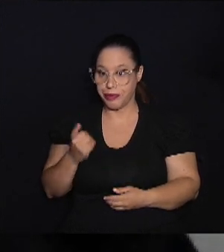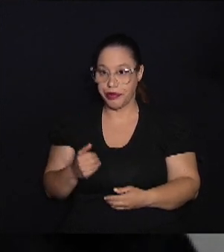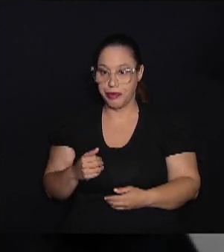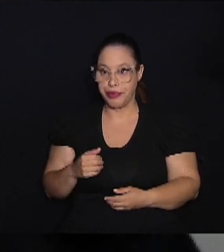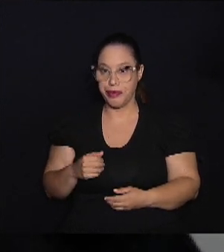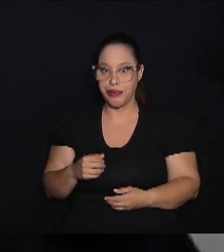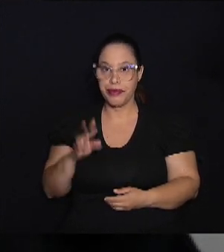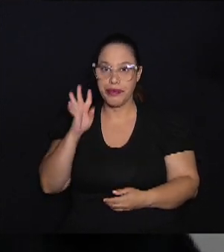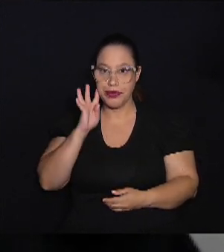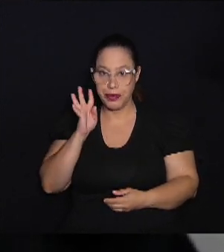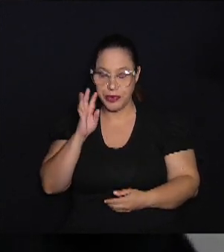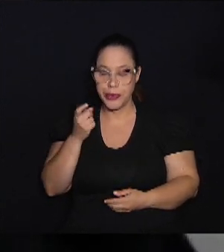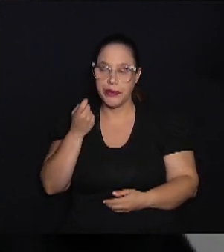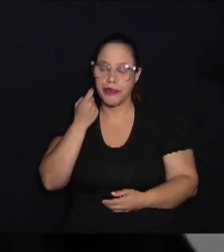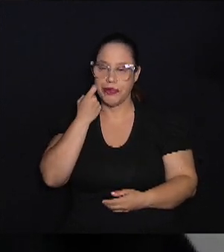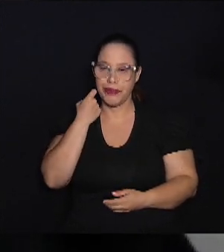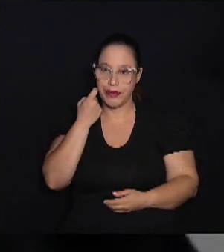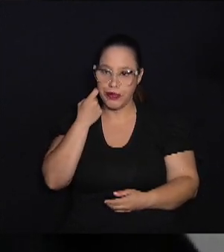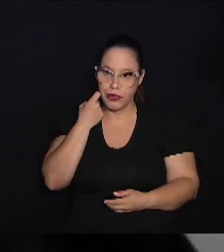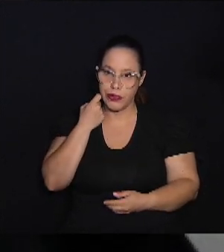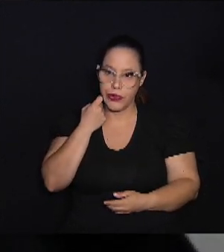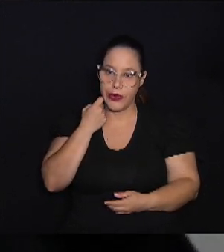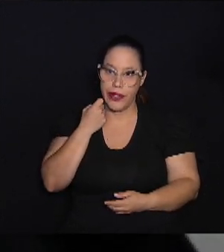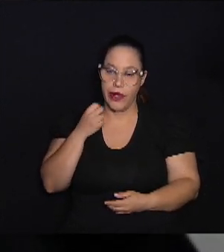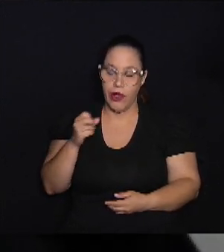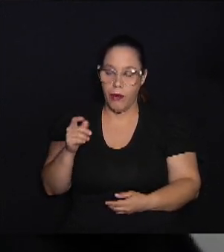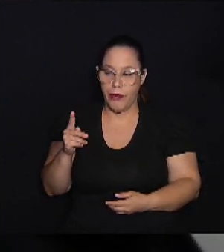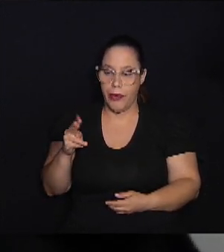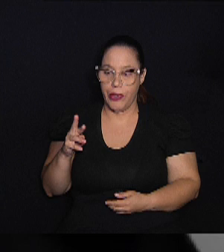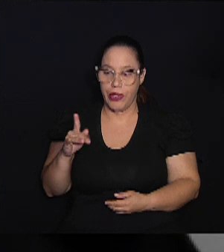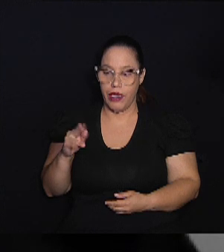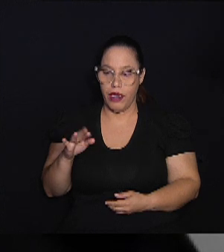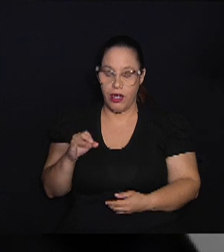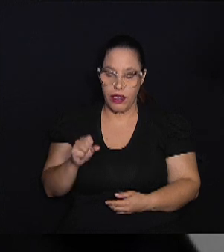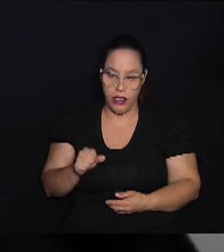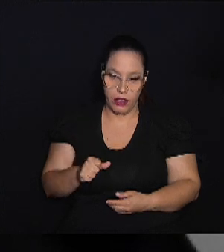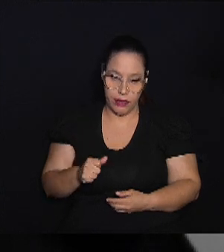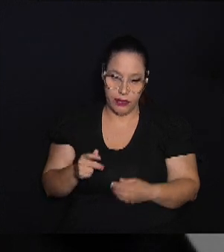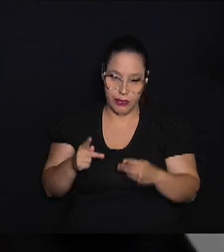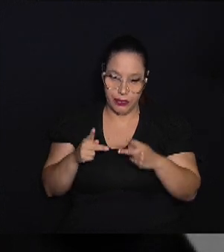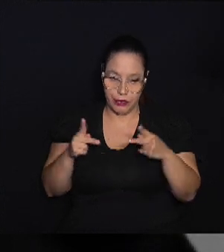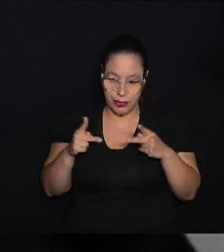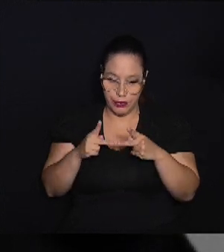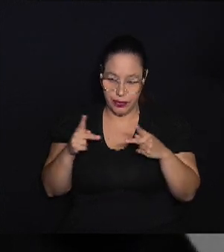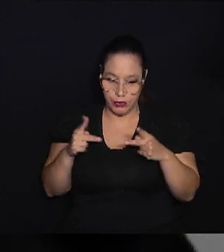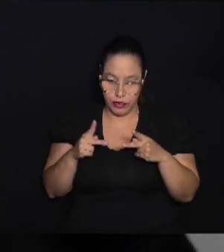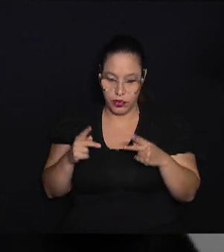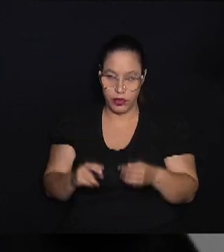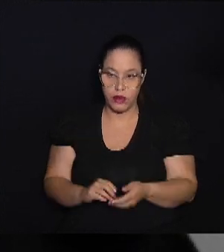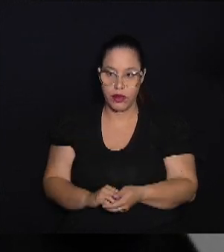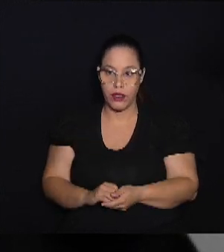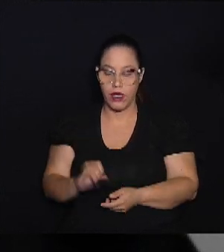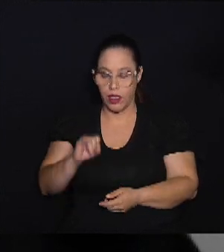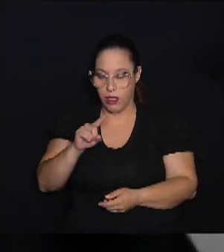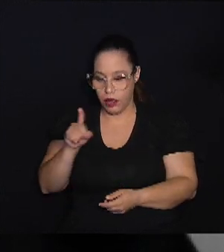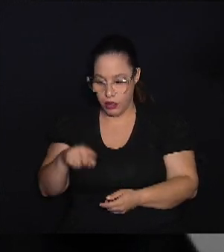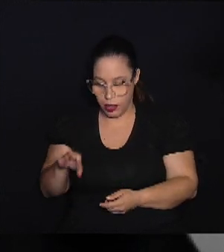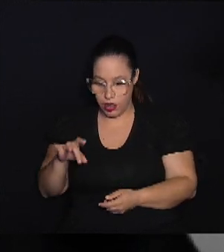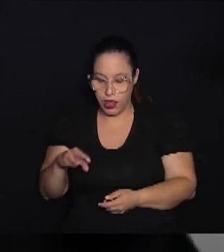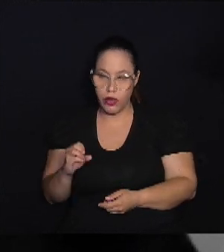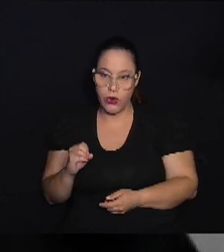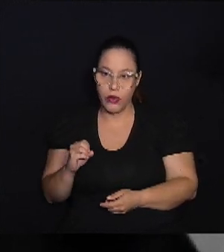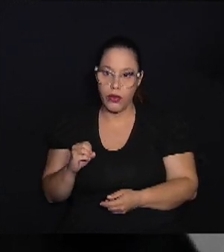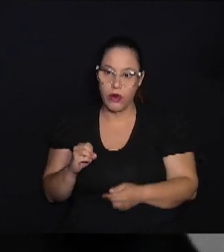que o peixe acaba sendo uma boa fonte de proteína, de aminoácidos e de zinco, um mineral muito essencial